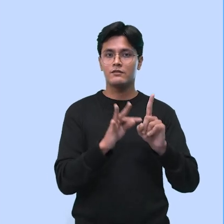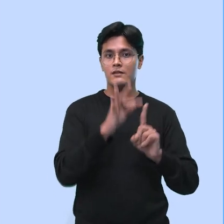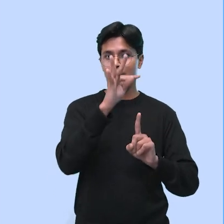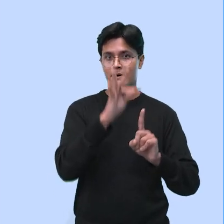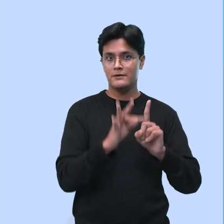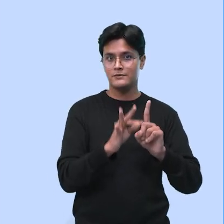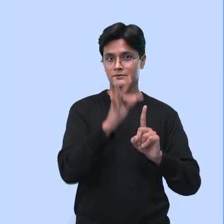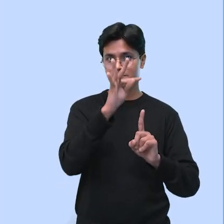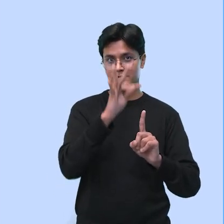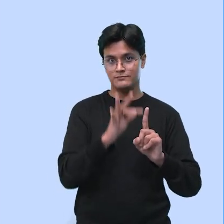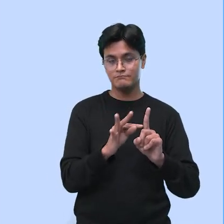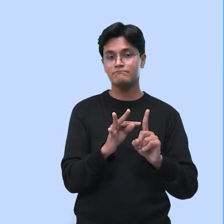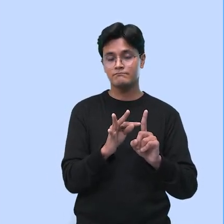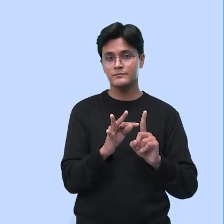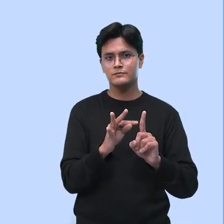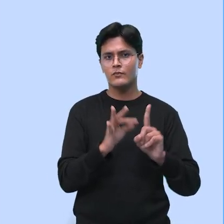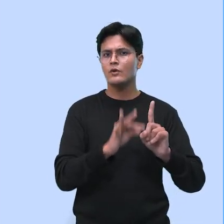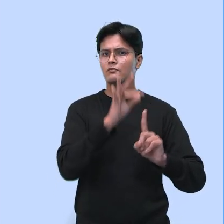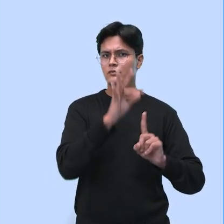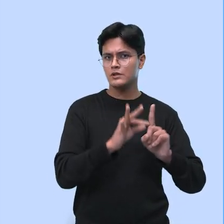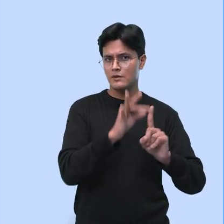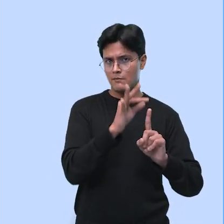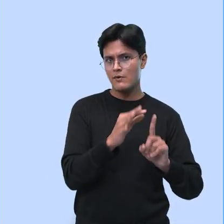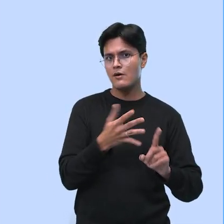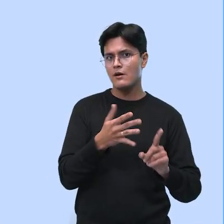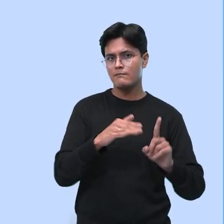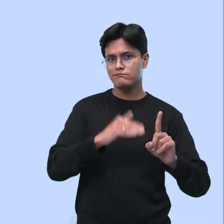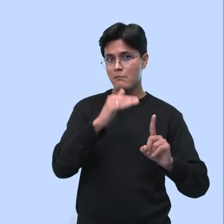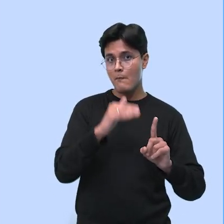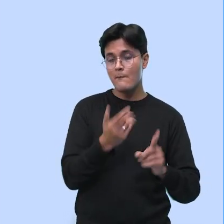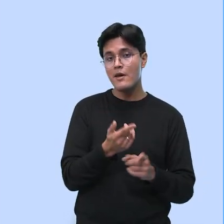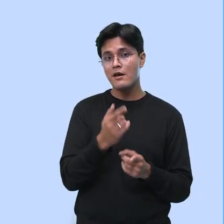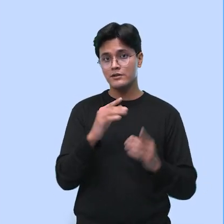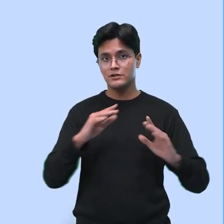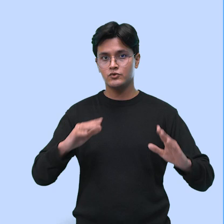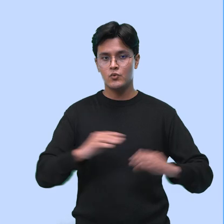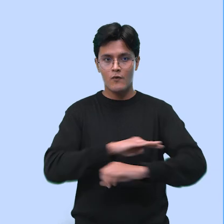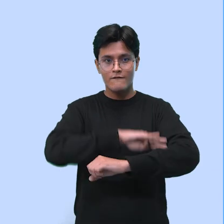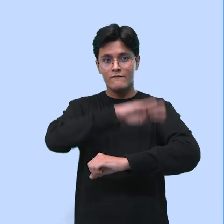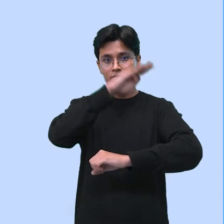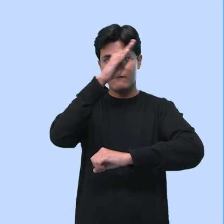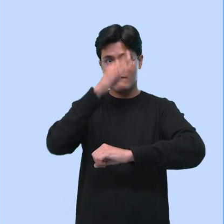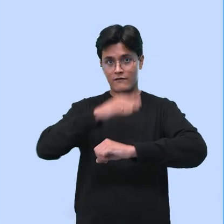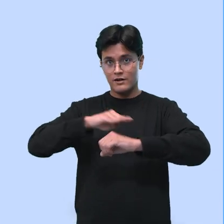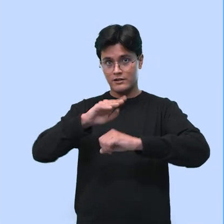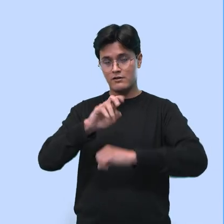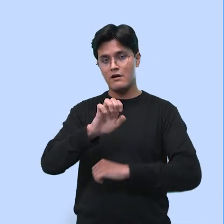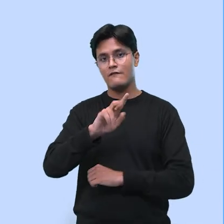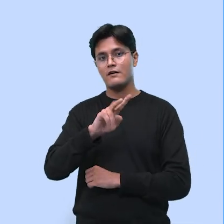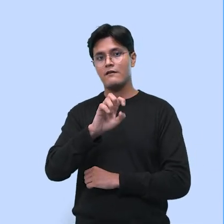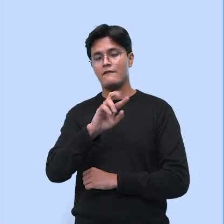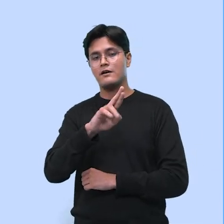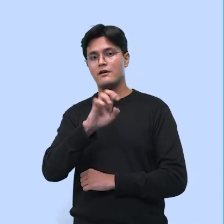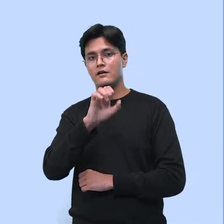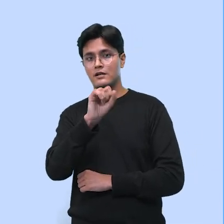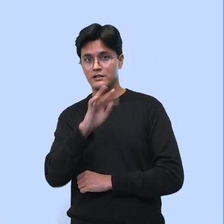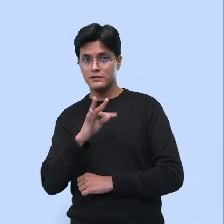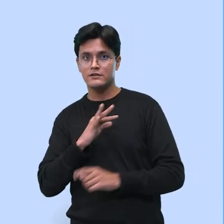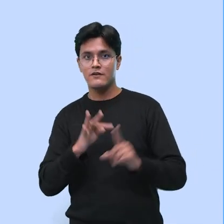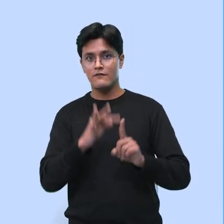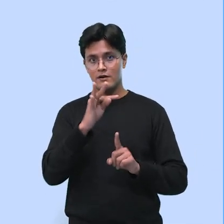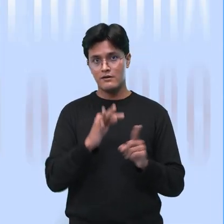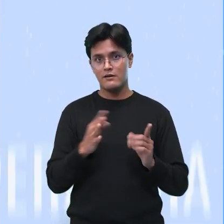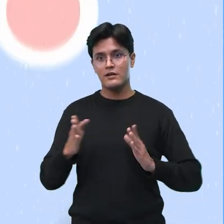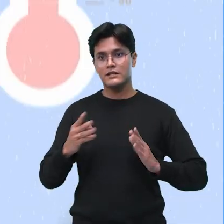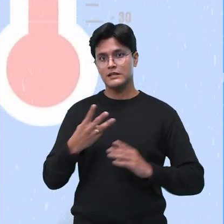Temperatura. As temperaturas médias no Monte Everest variam de 20 graus negativos a 30 graus